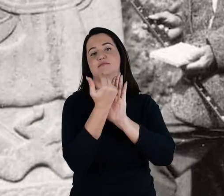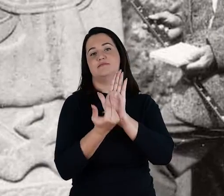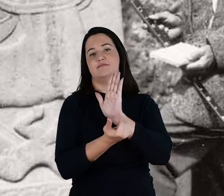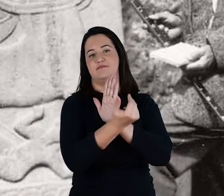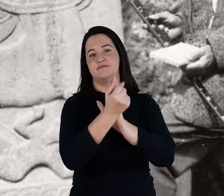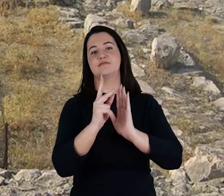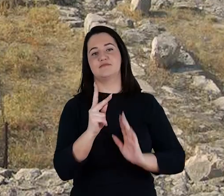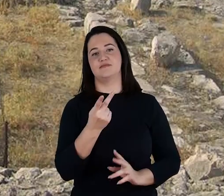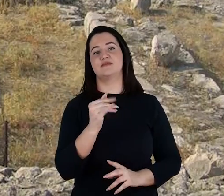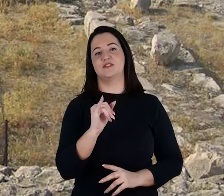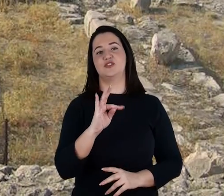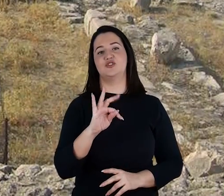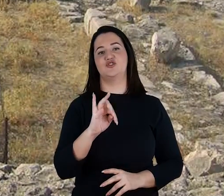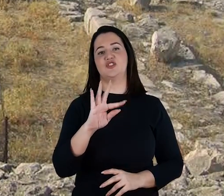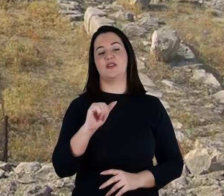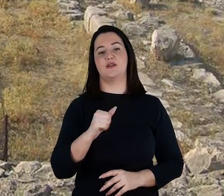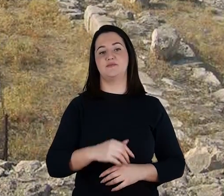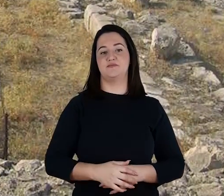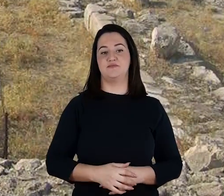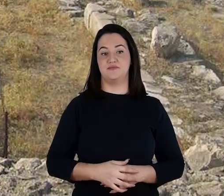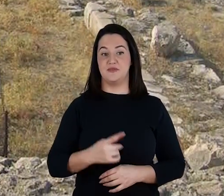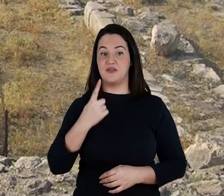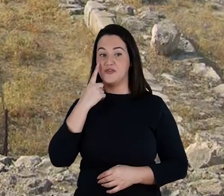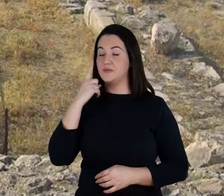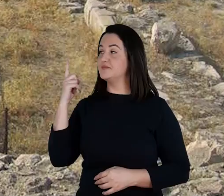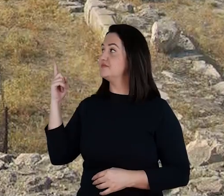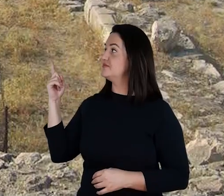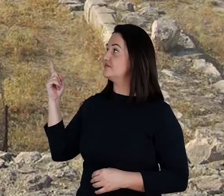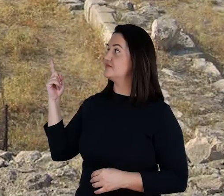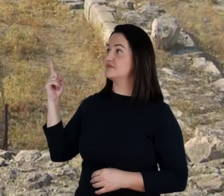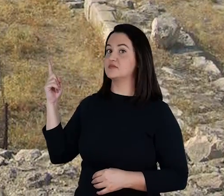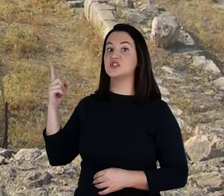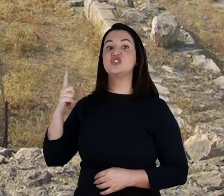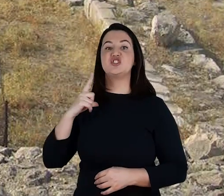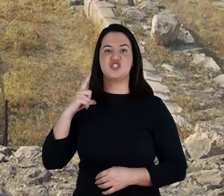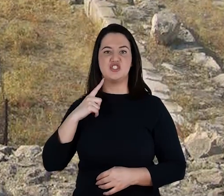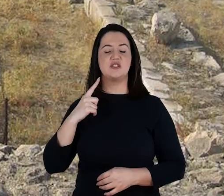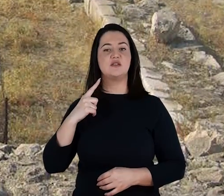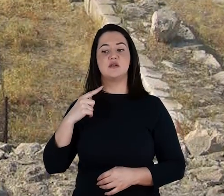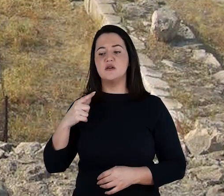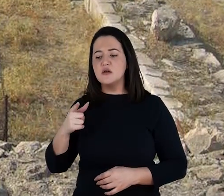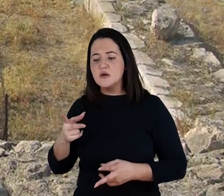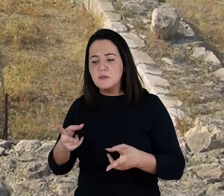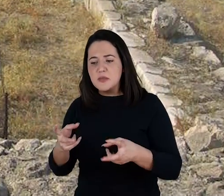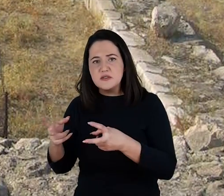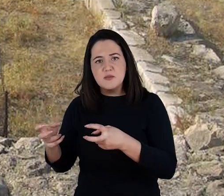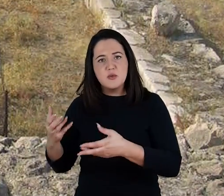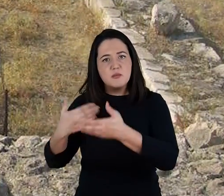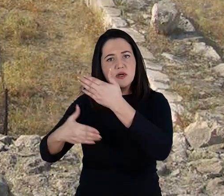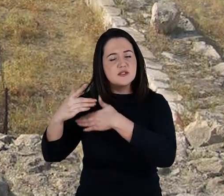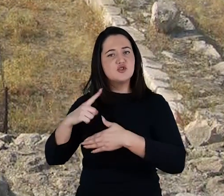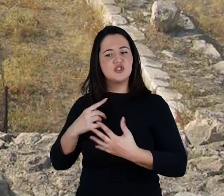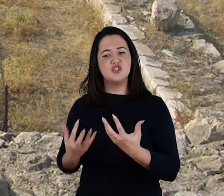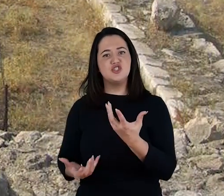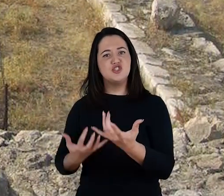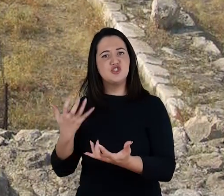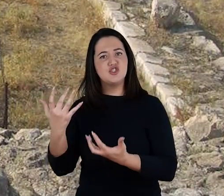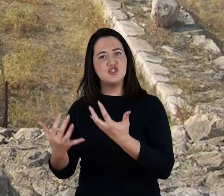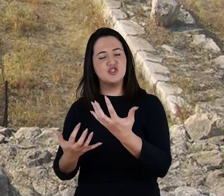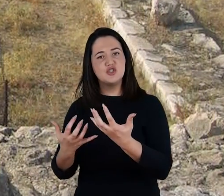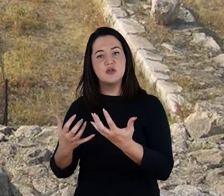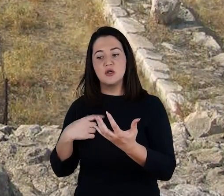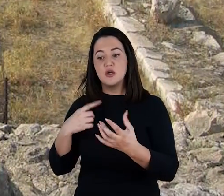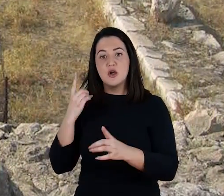hitita. Nesse antigo armazém com vários sinais de incêndio, Winkler também encontrou mais de 10.000